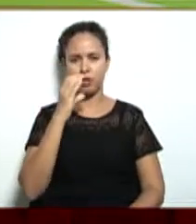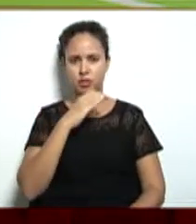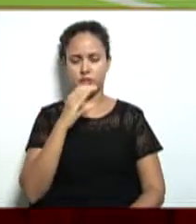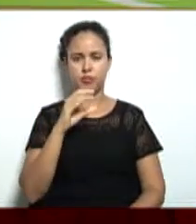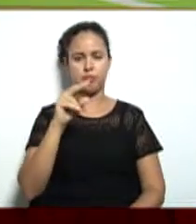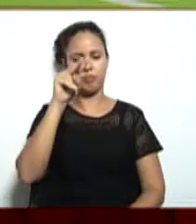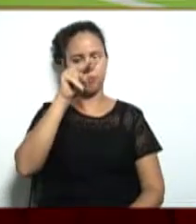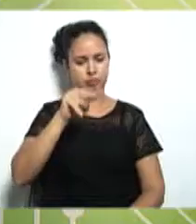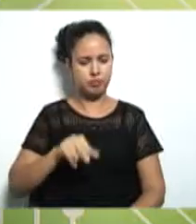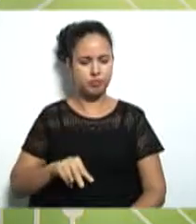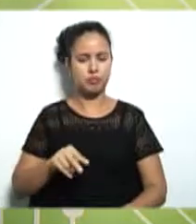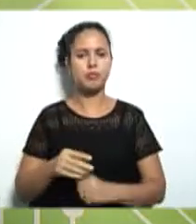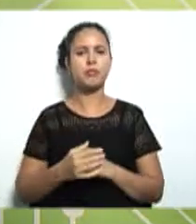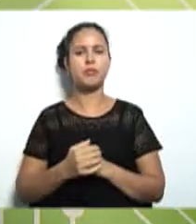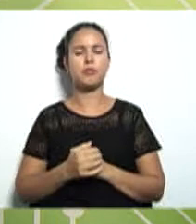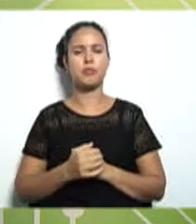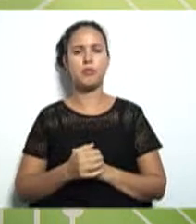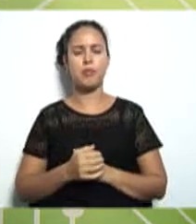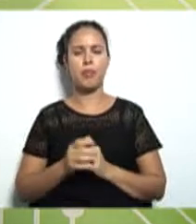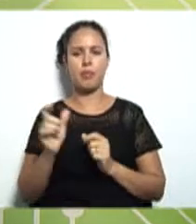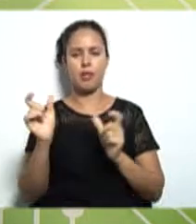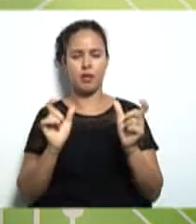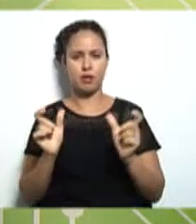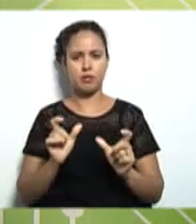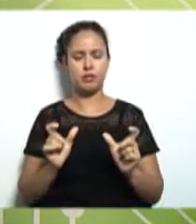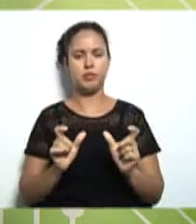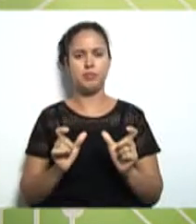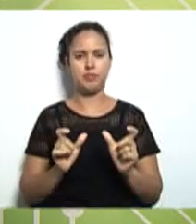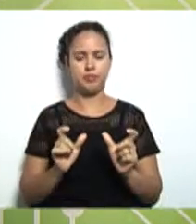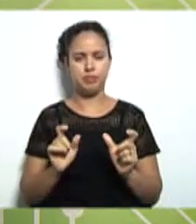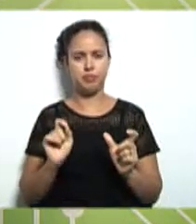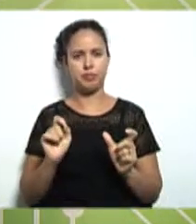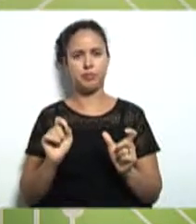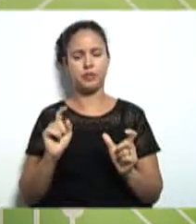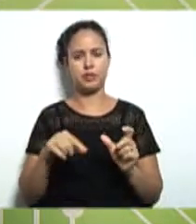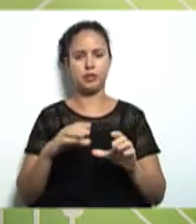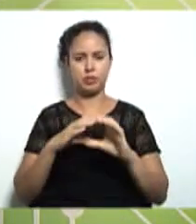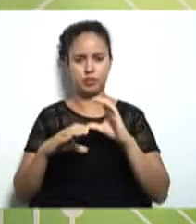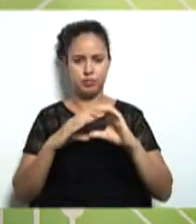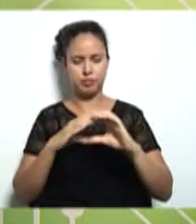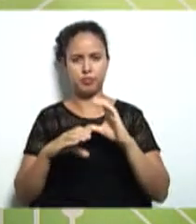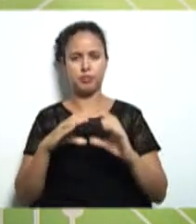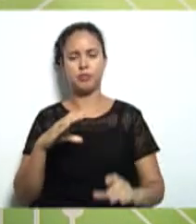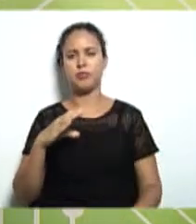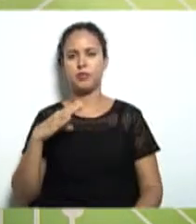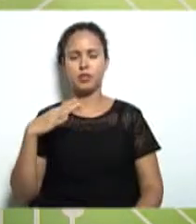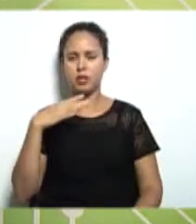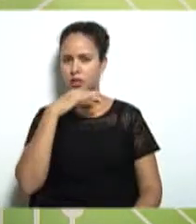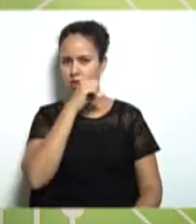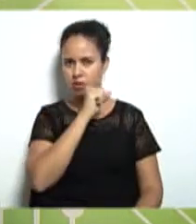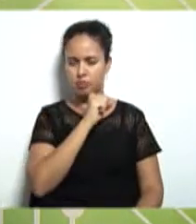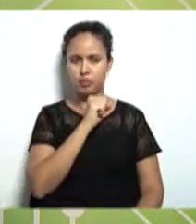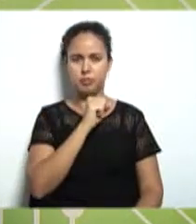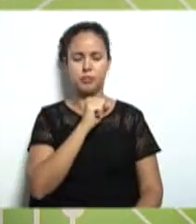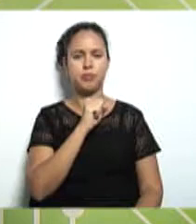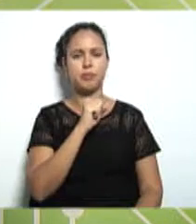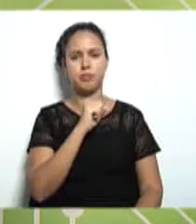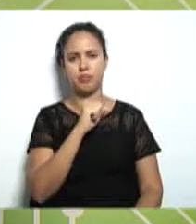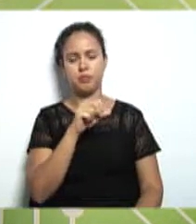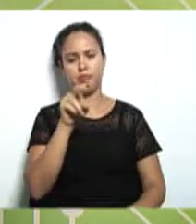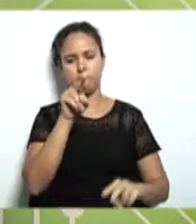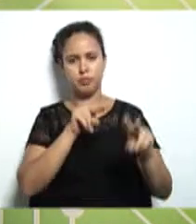leitura. Então as palavras-chave, né, que a professora colocou aí para você é a comunicação rápida e visual, né? Então a